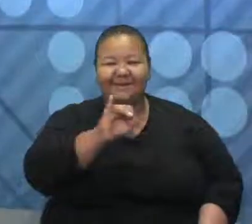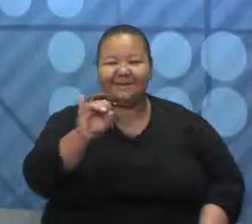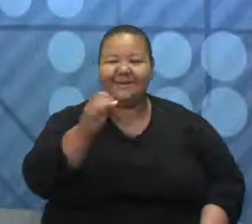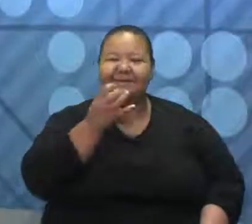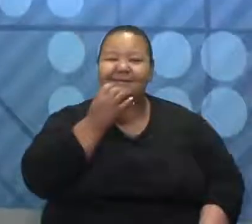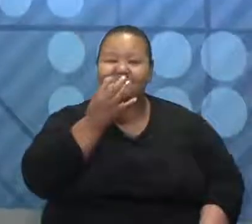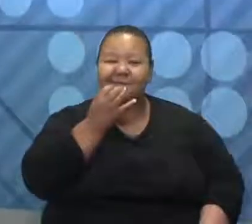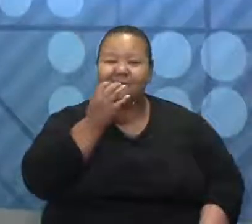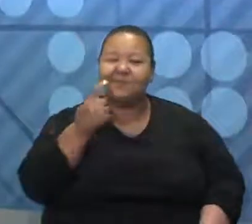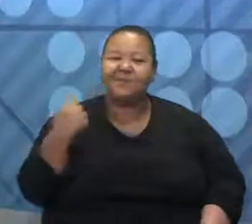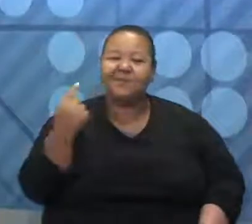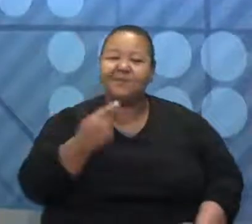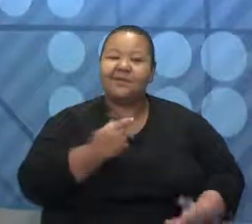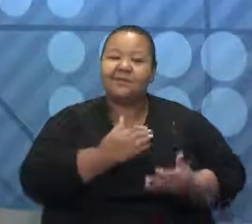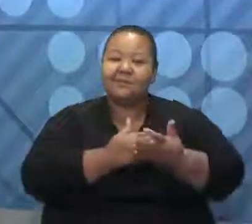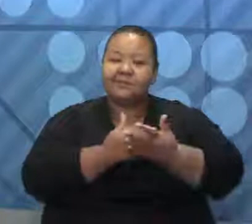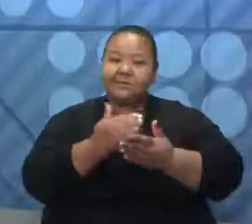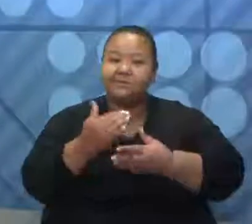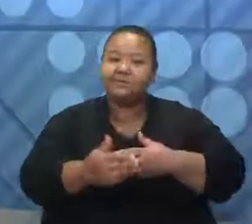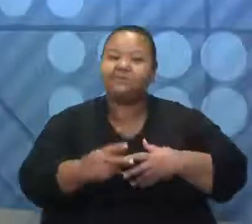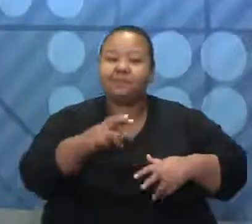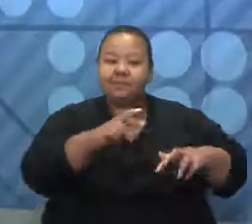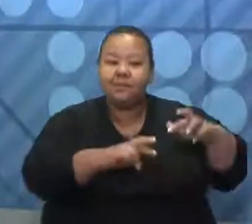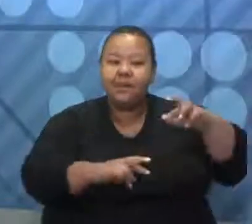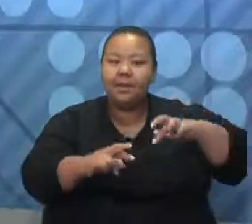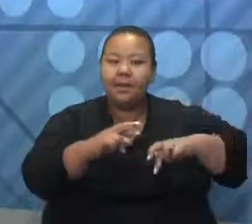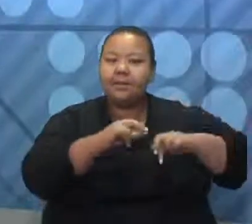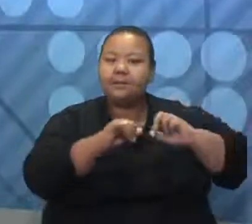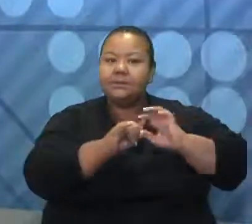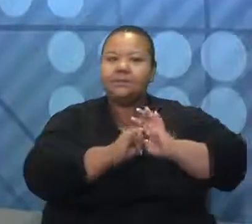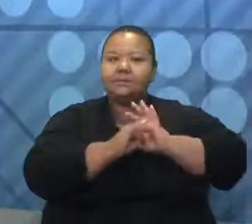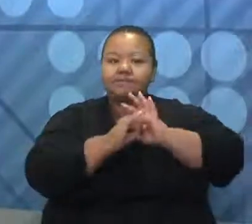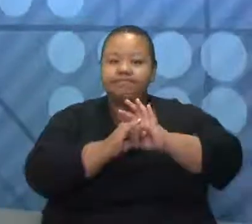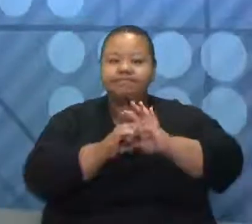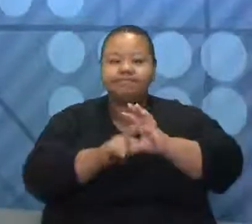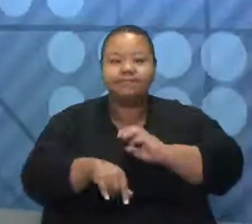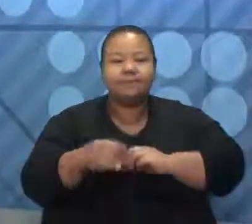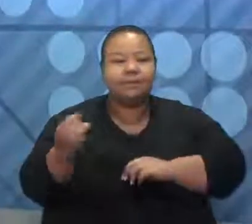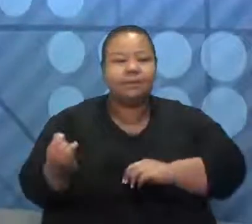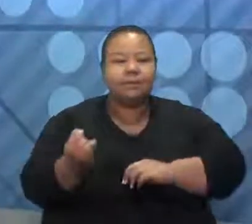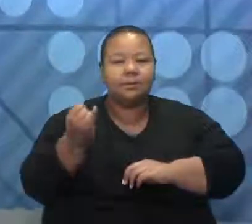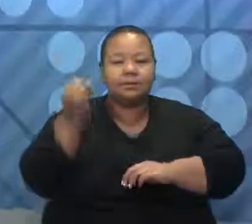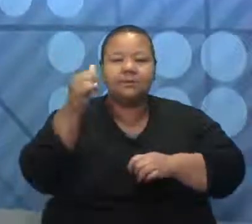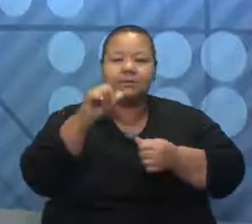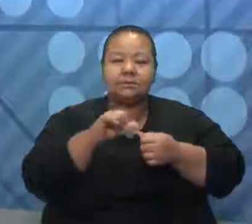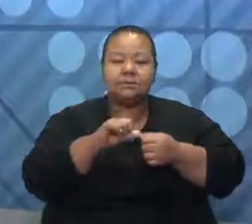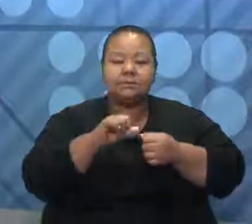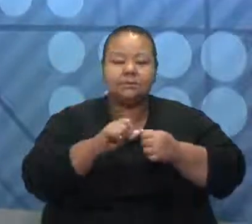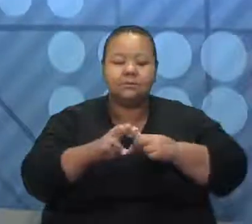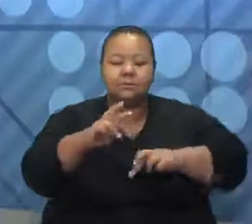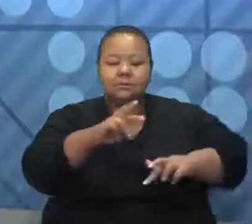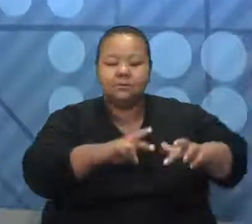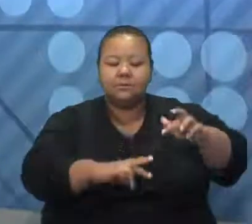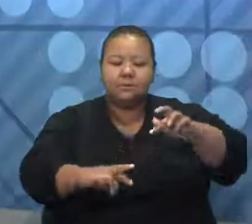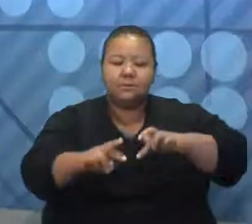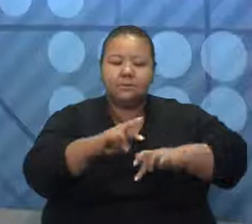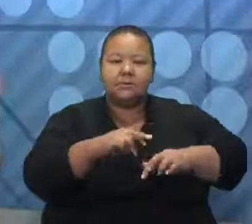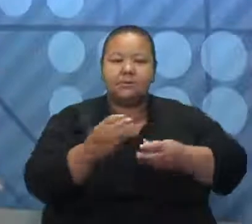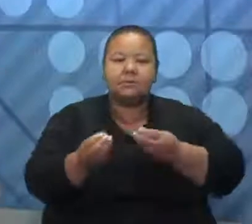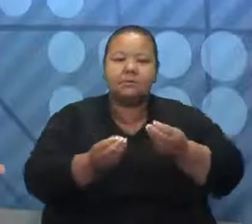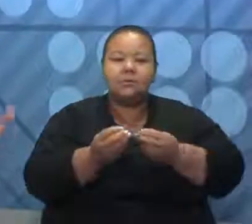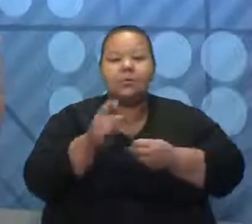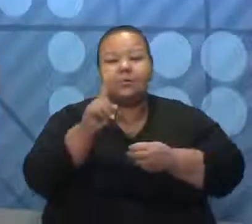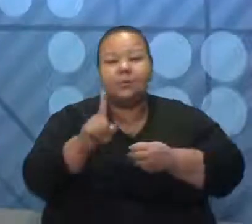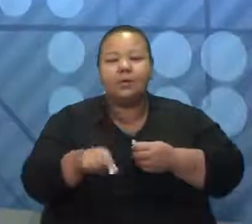Olá, tudo bem? Nós vamos dar início à análise de indicadores, a importância de realizar essas análises e como que ele tem que